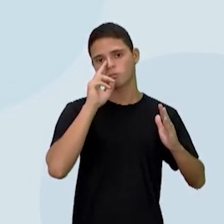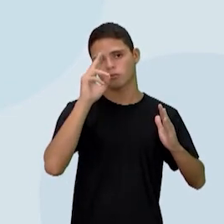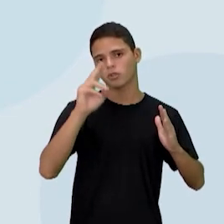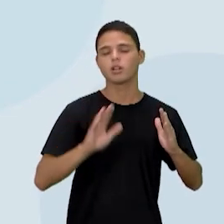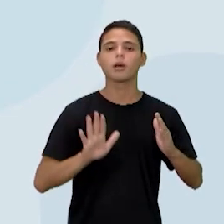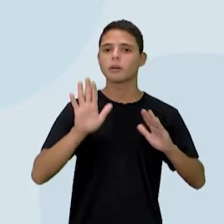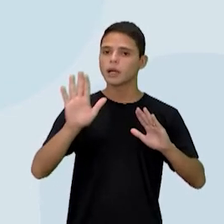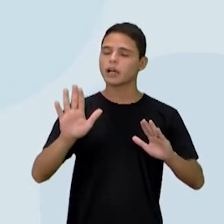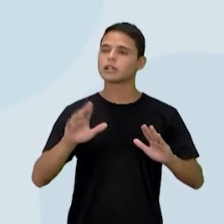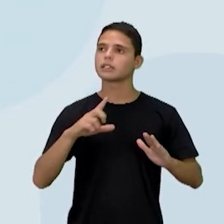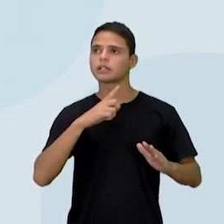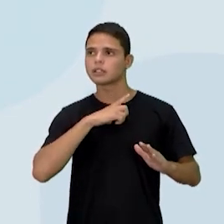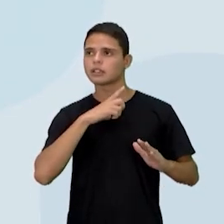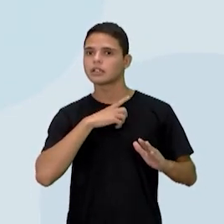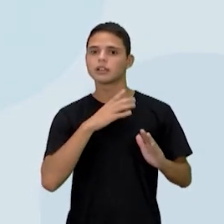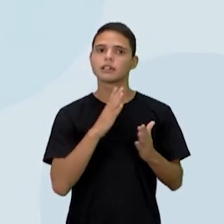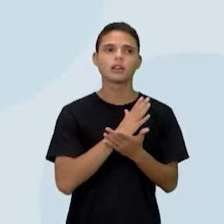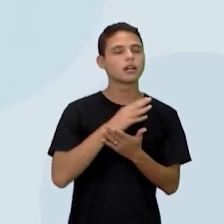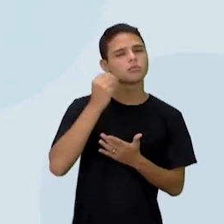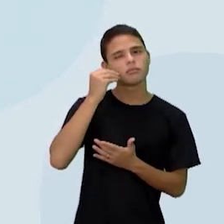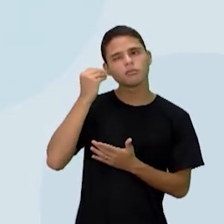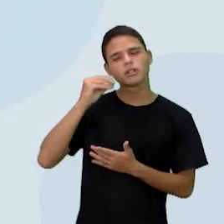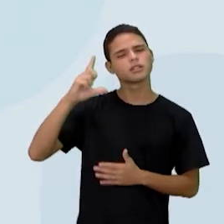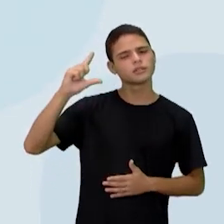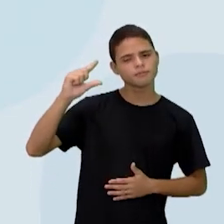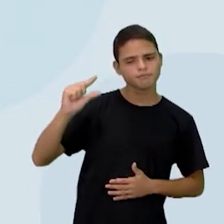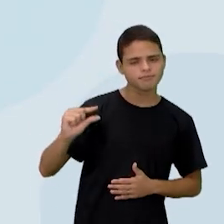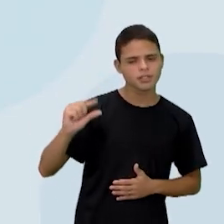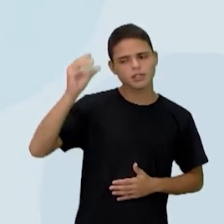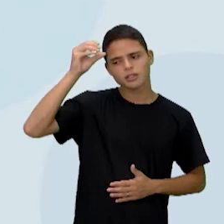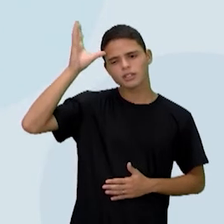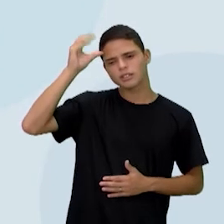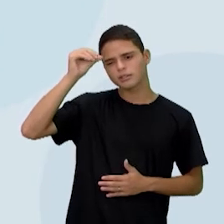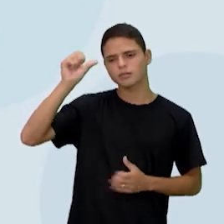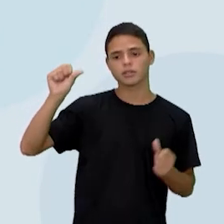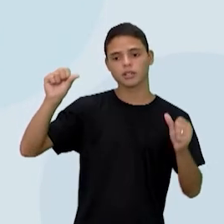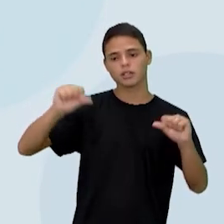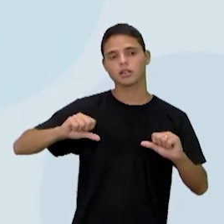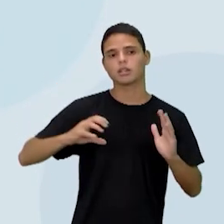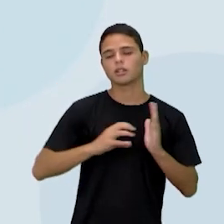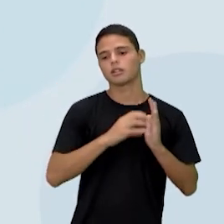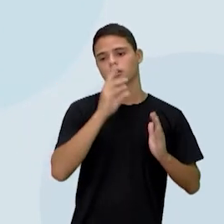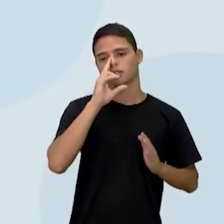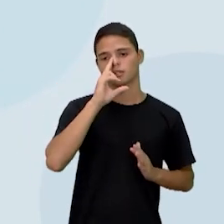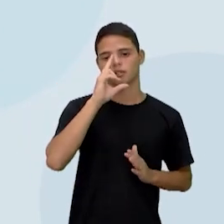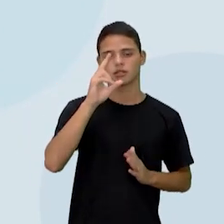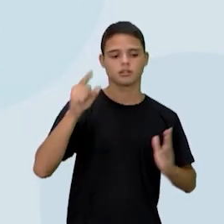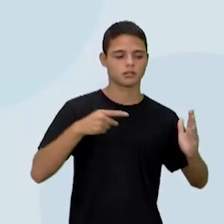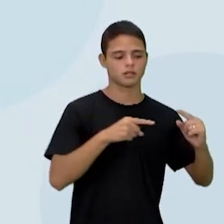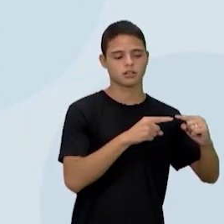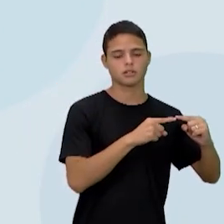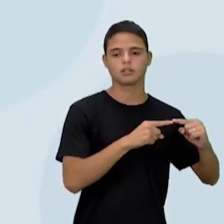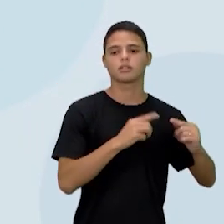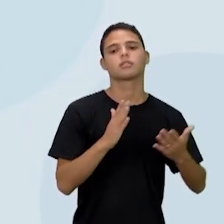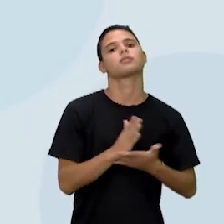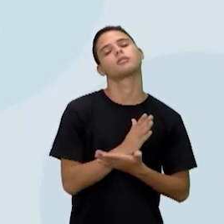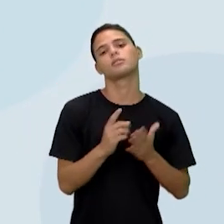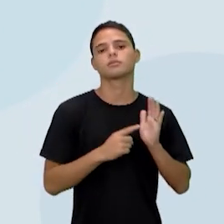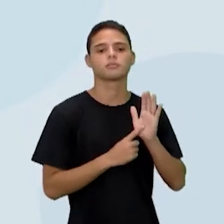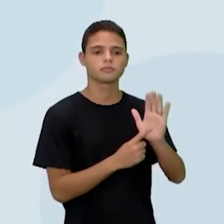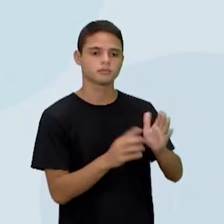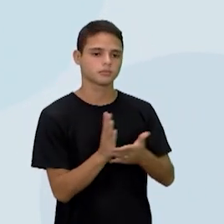têm menos oportunidades, menos conhecimento, talvez seja mais impactante. E a professora aponta algumas